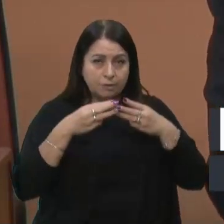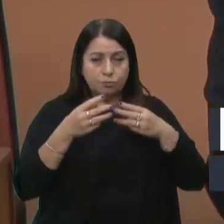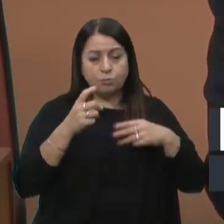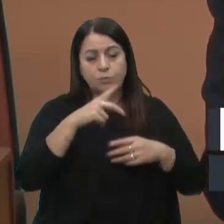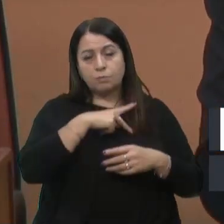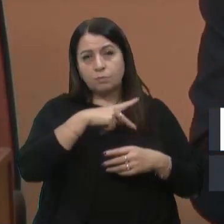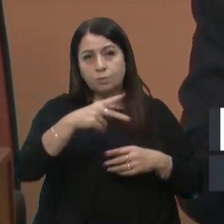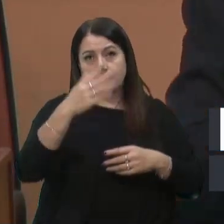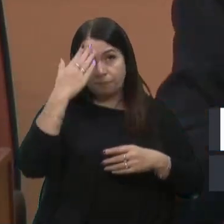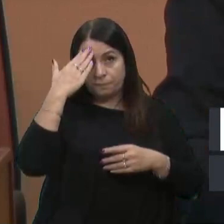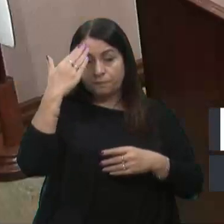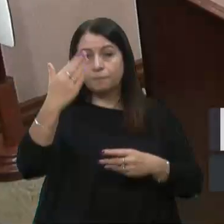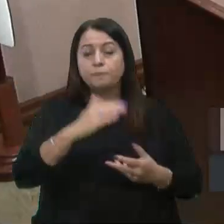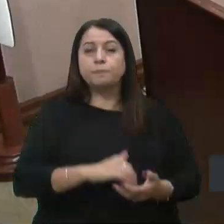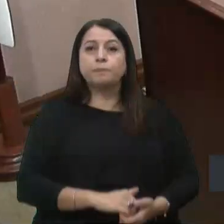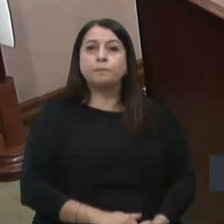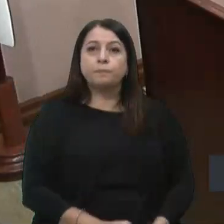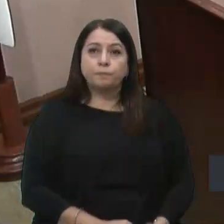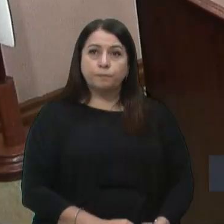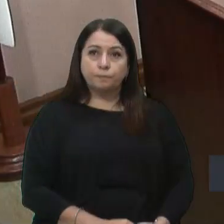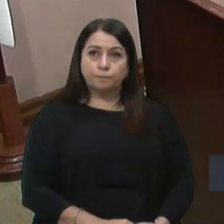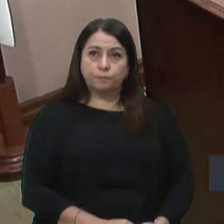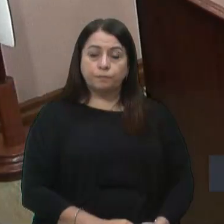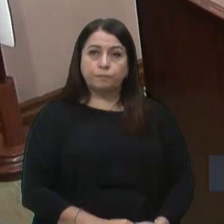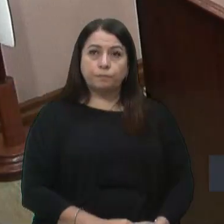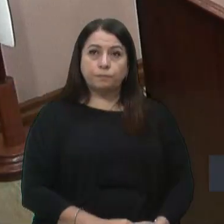isso presidente Muito obrigado obrigado